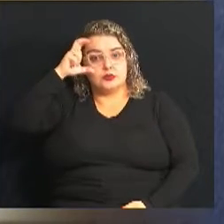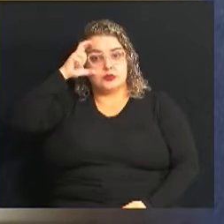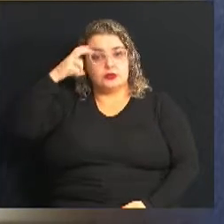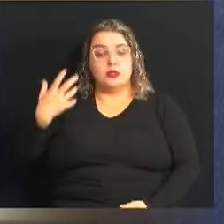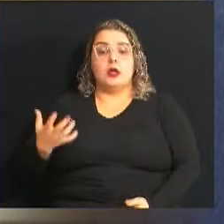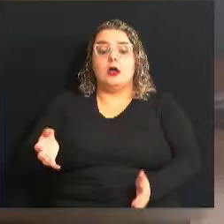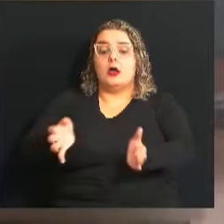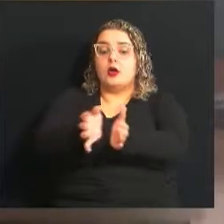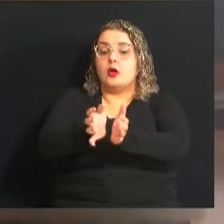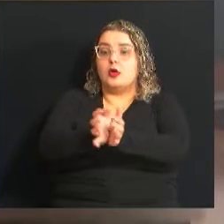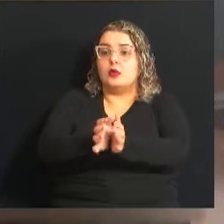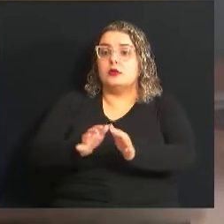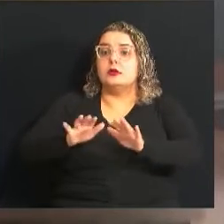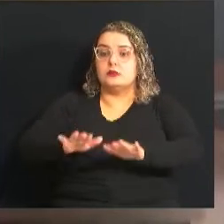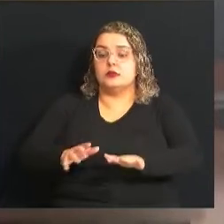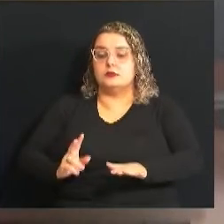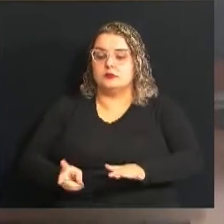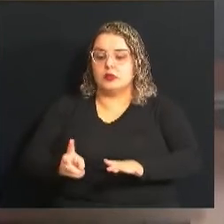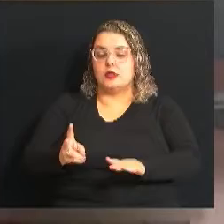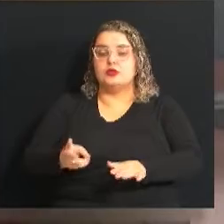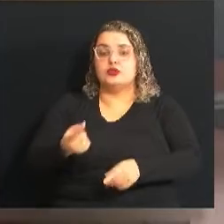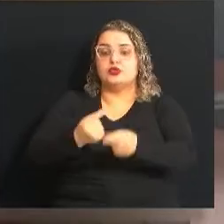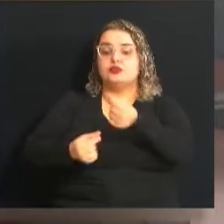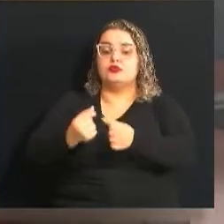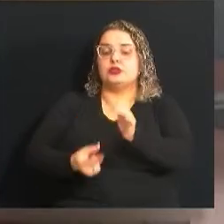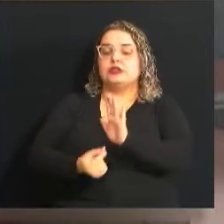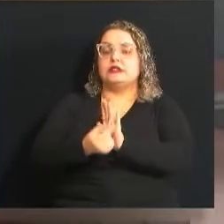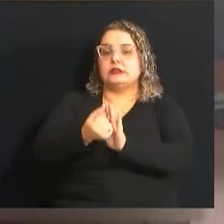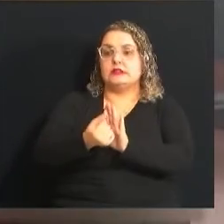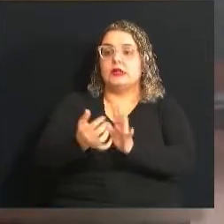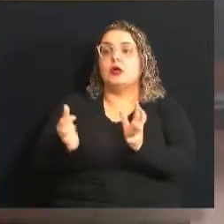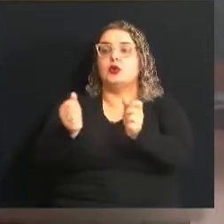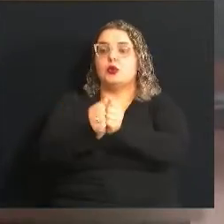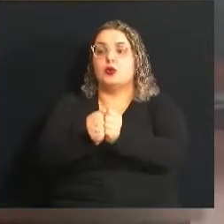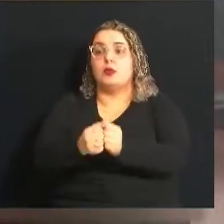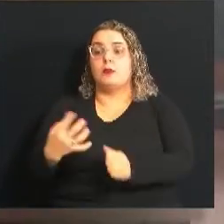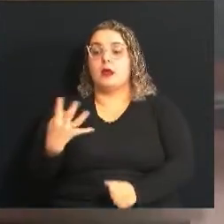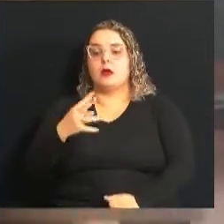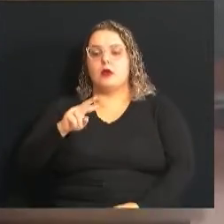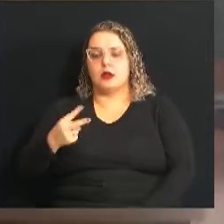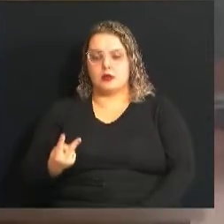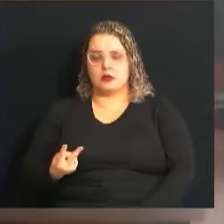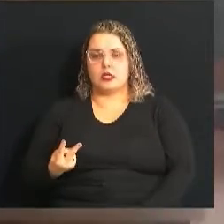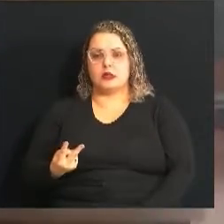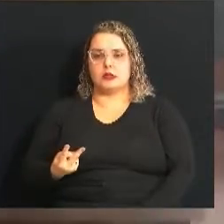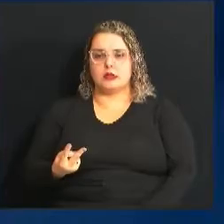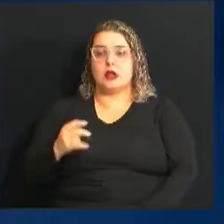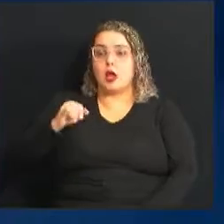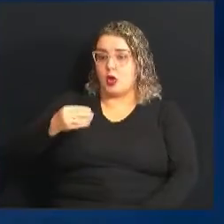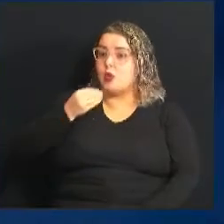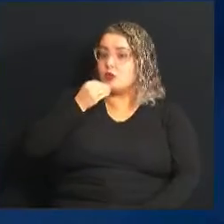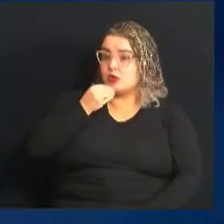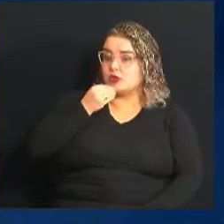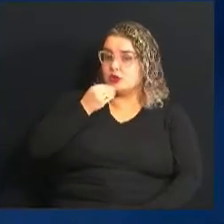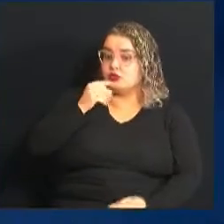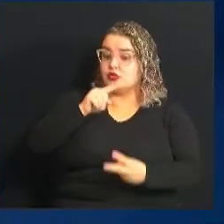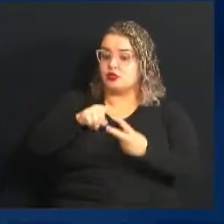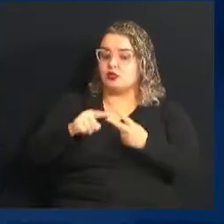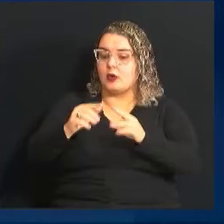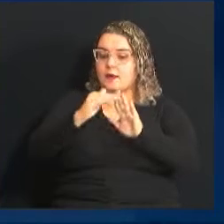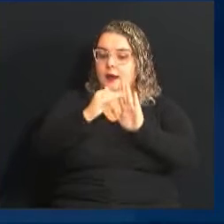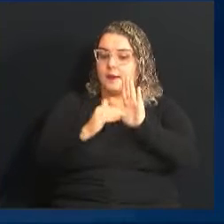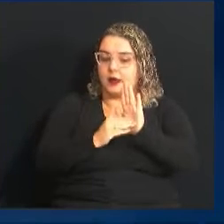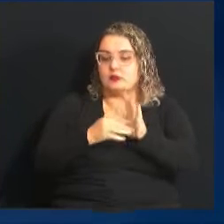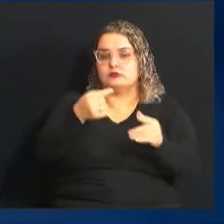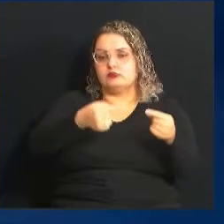Comissão Permanente de Finanças e Orçamento se reuniu pela 4ª vez. Na oportunidade, 2 pautas foram